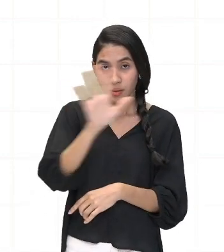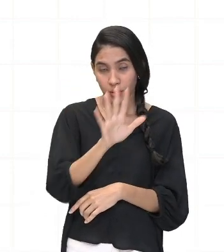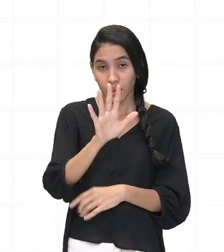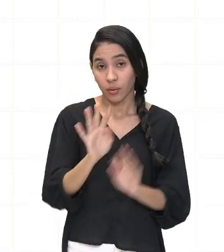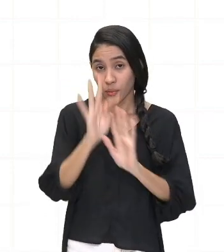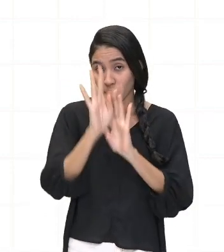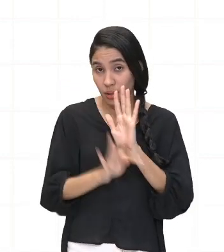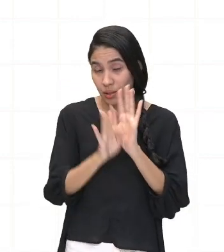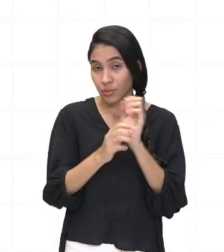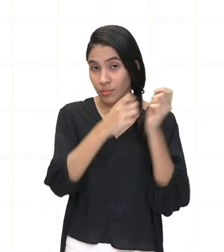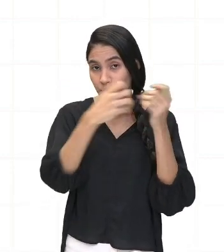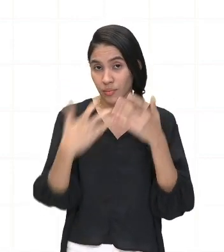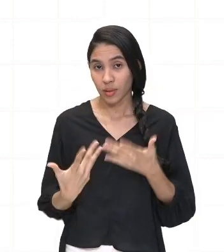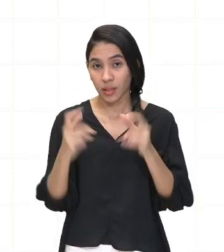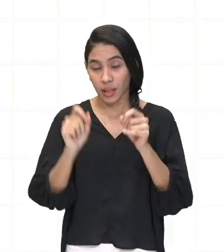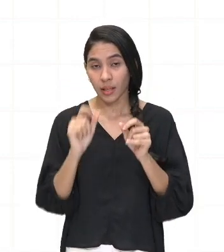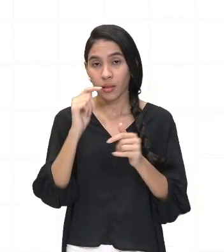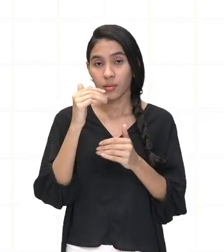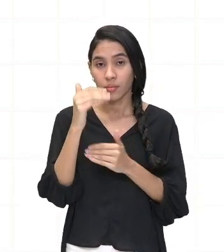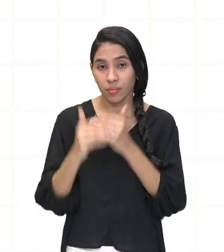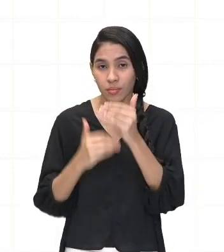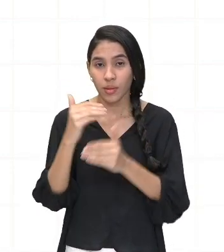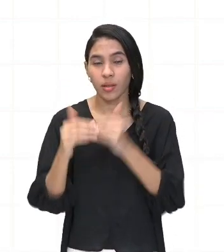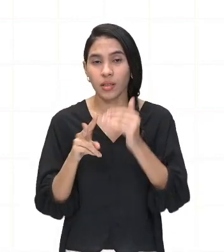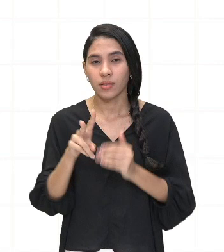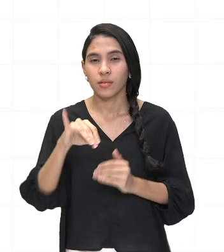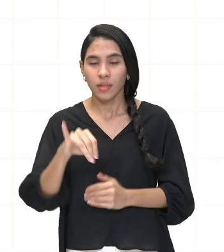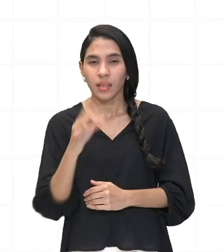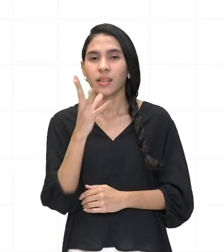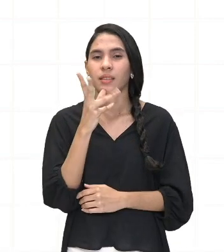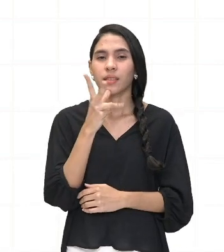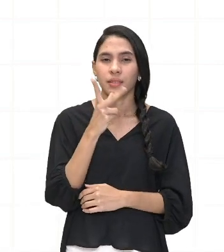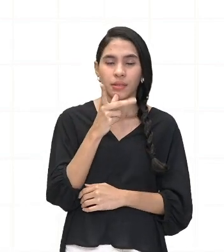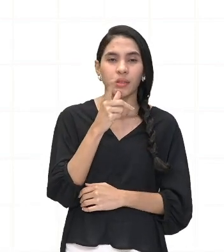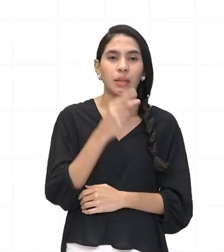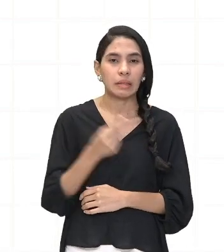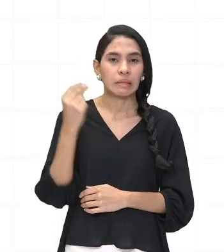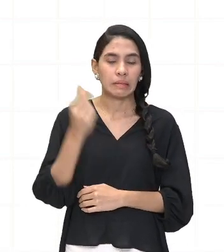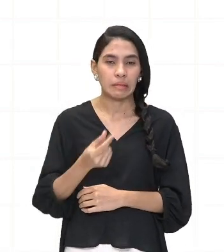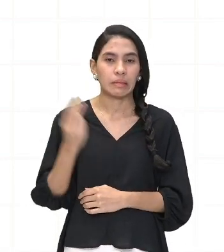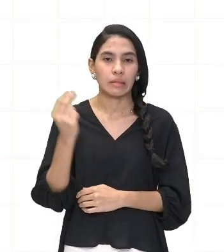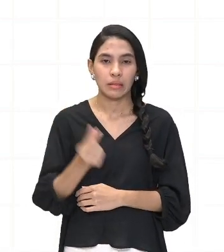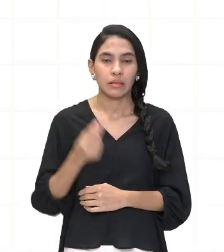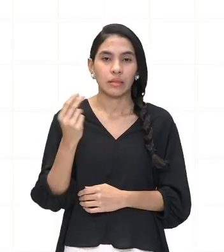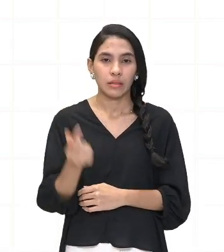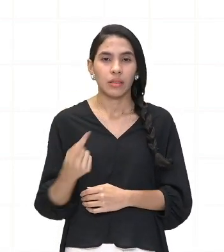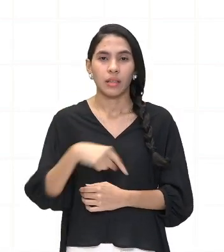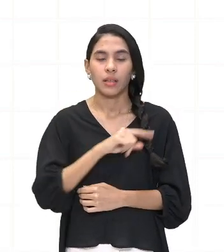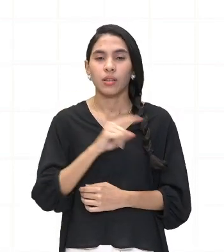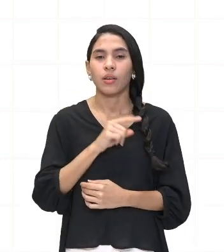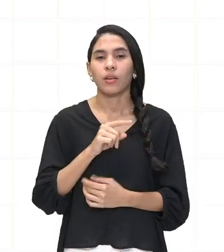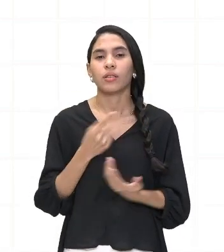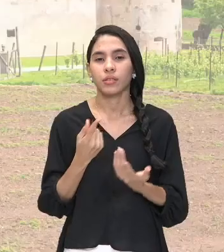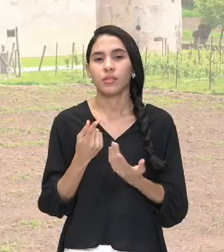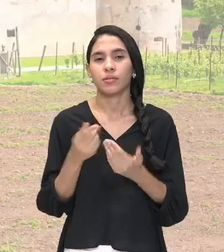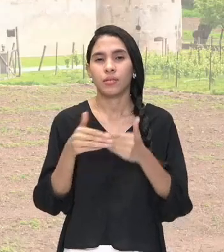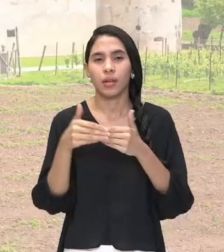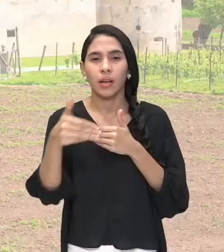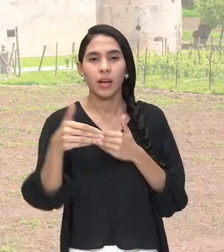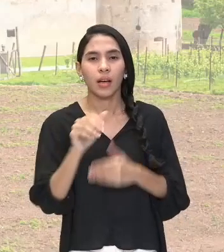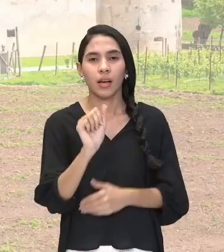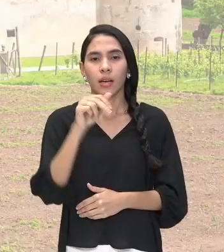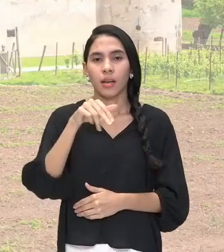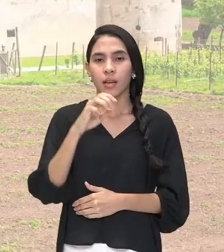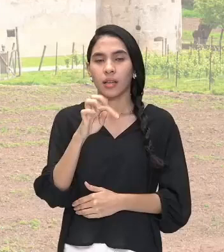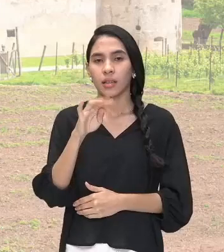está afirmando, ele é um processo que vai demorar bastante tempo. E nós vamos para os antecedentes,